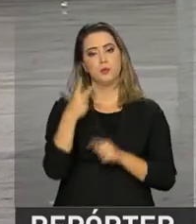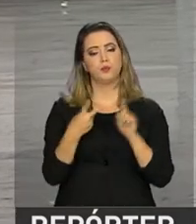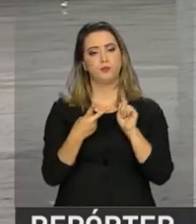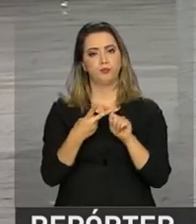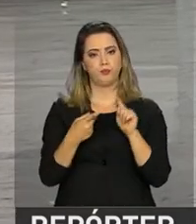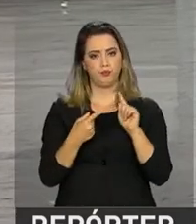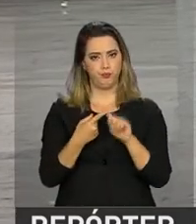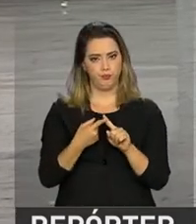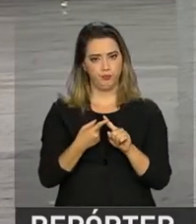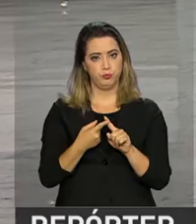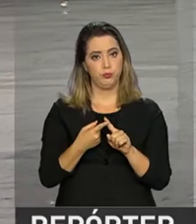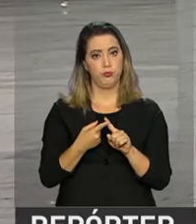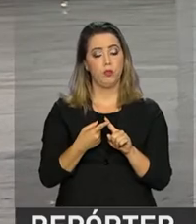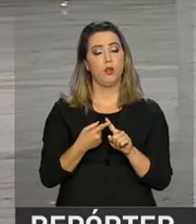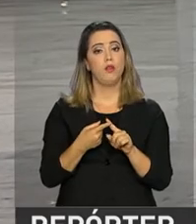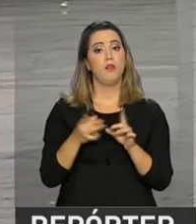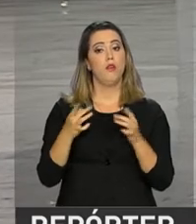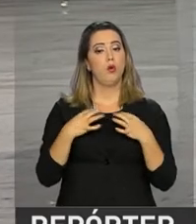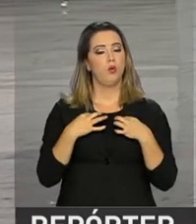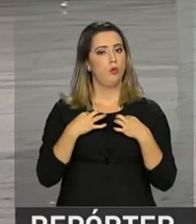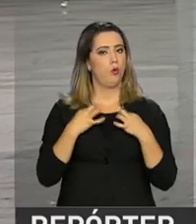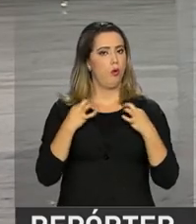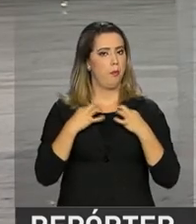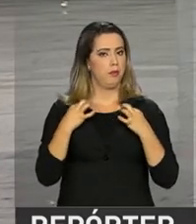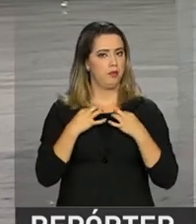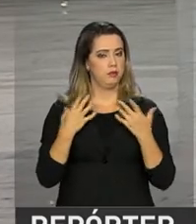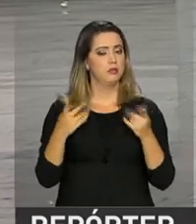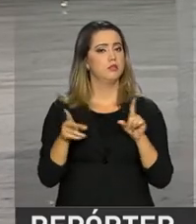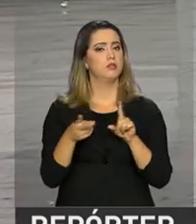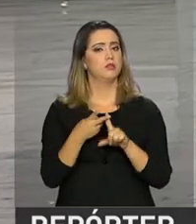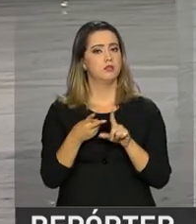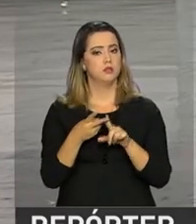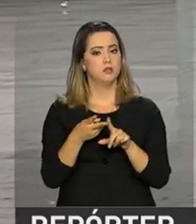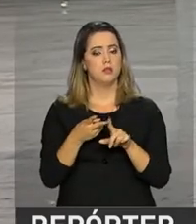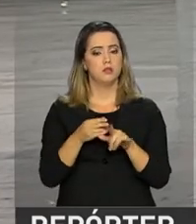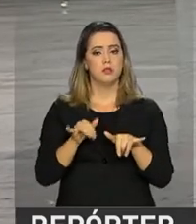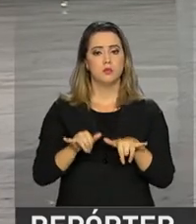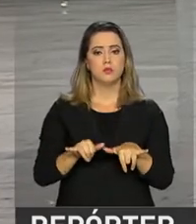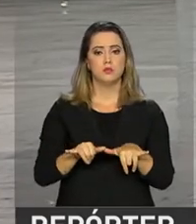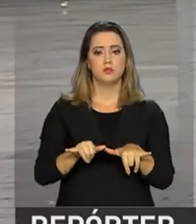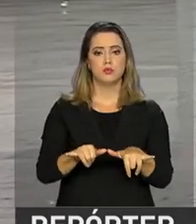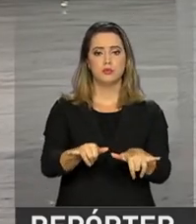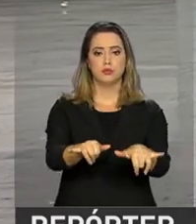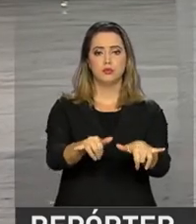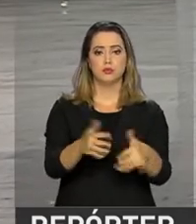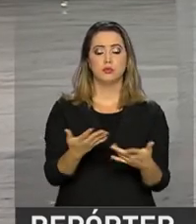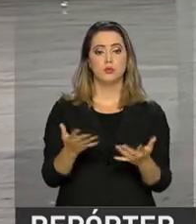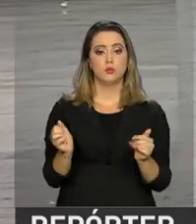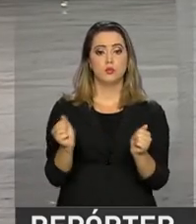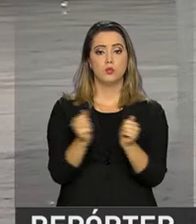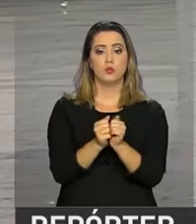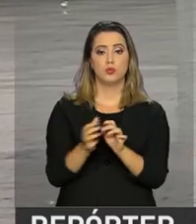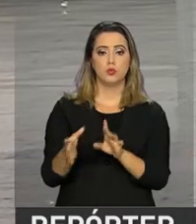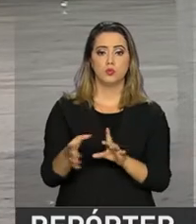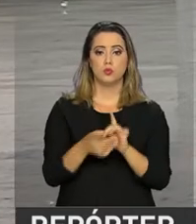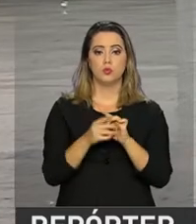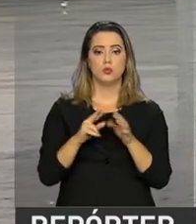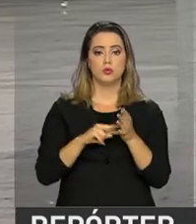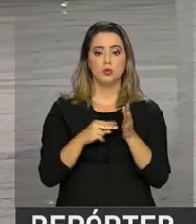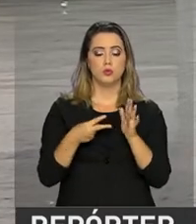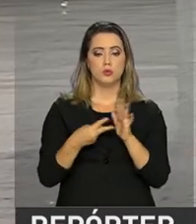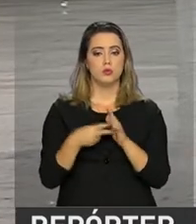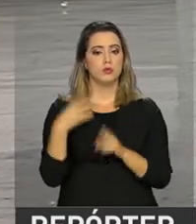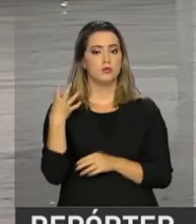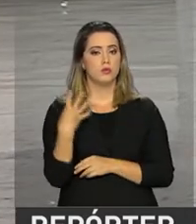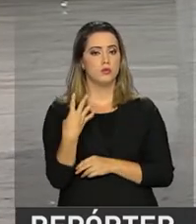segmentos no de vestuário e no segmento de hiper e supermercados juntos eles respondem por